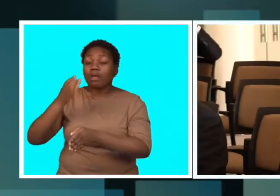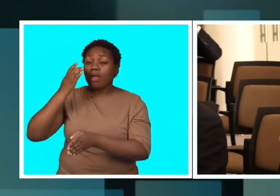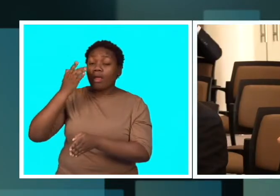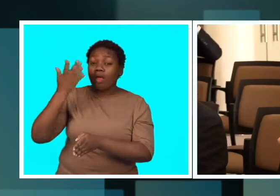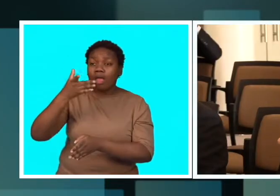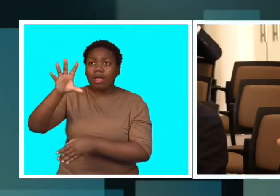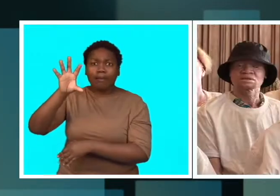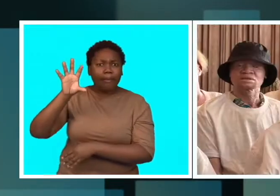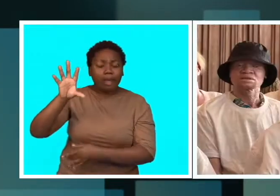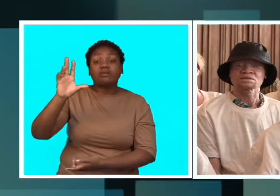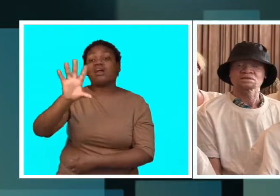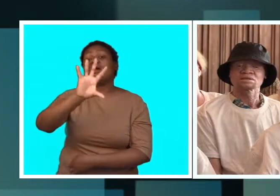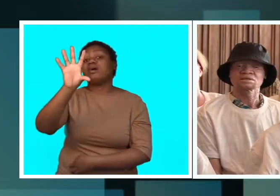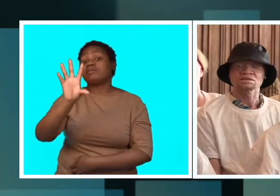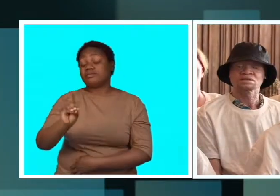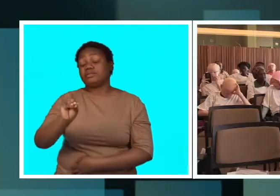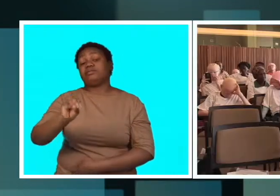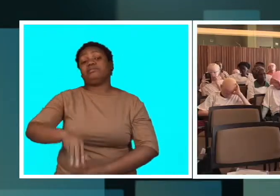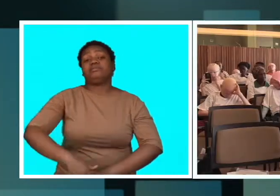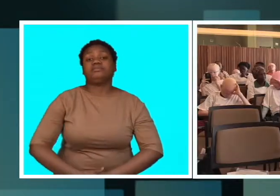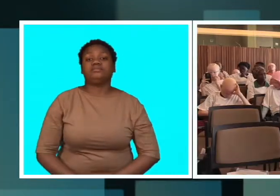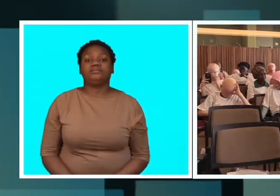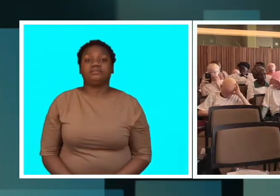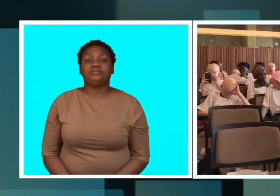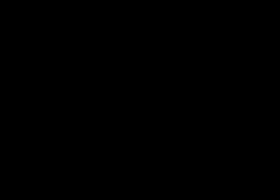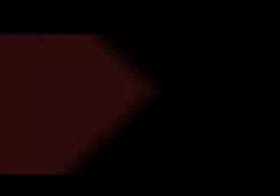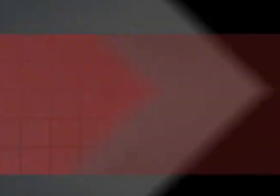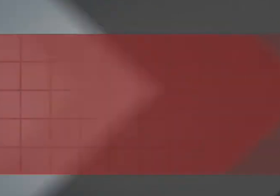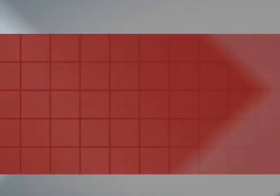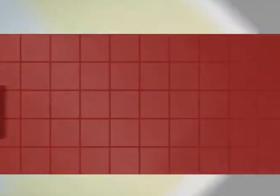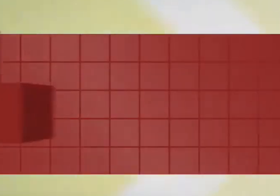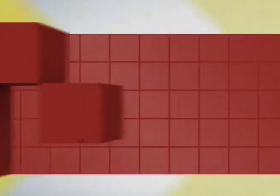albinismo registra e com elevado índice de estigma.